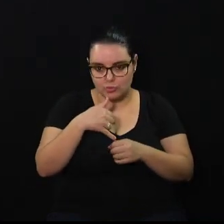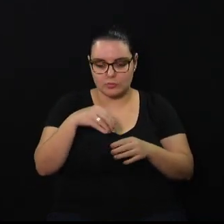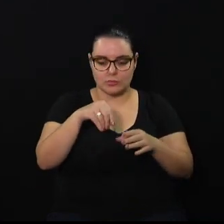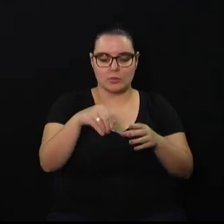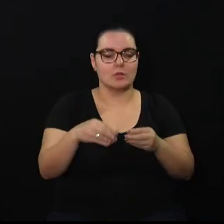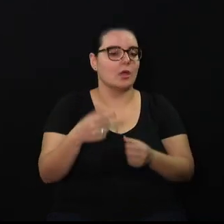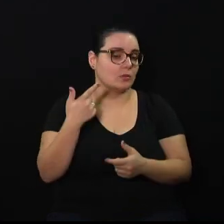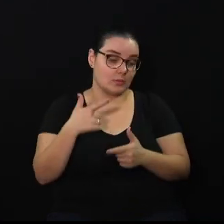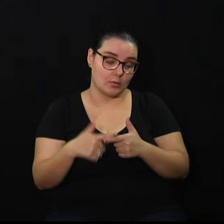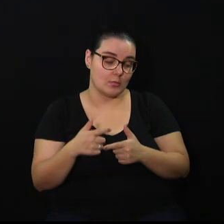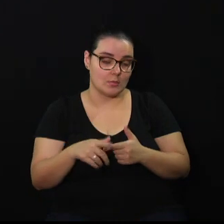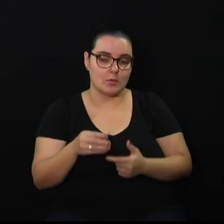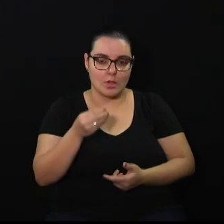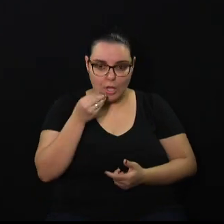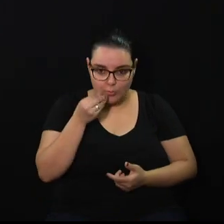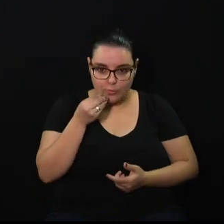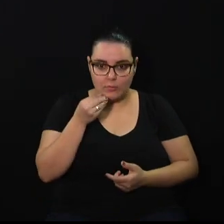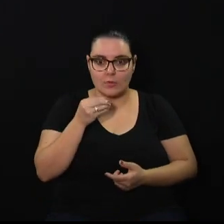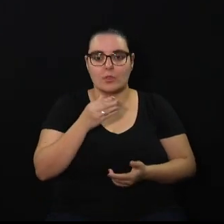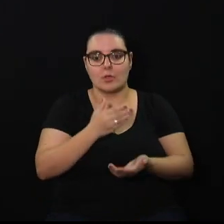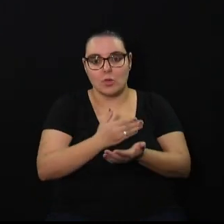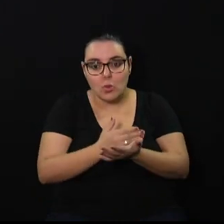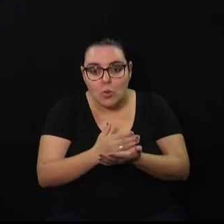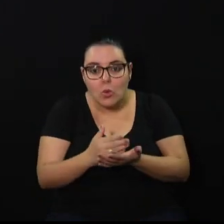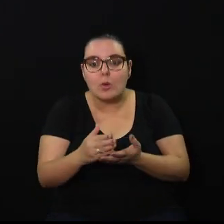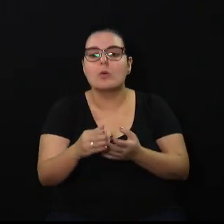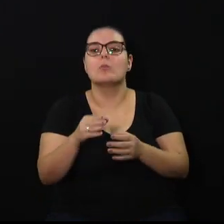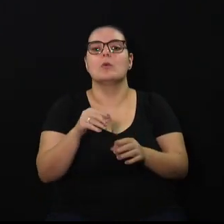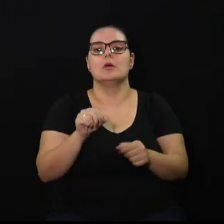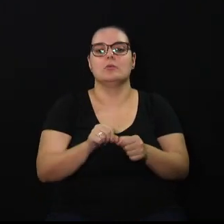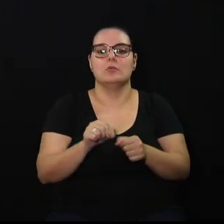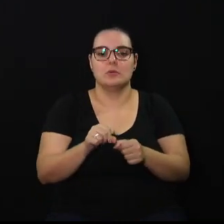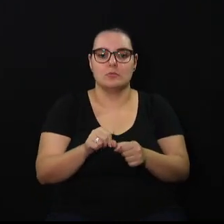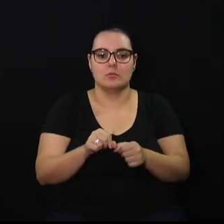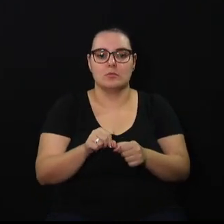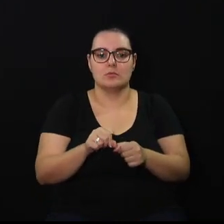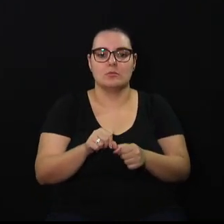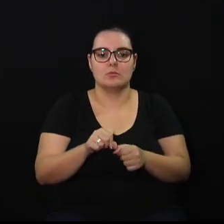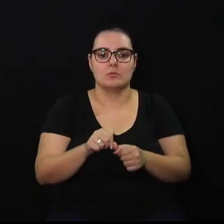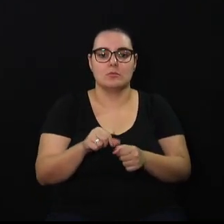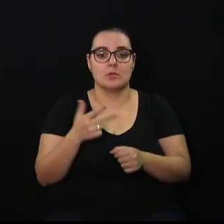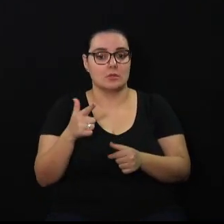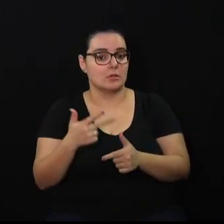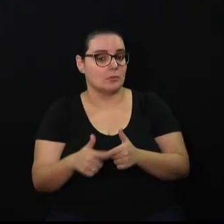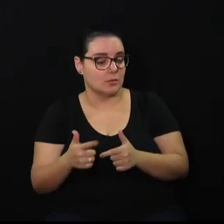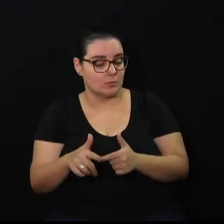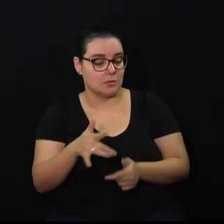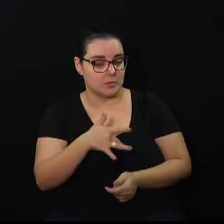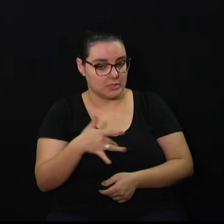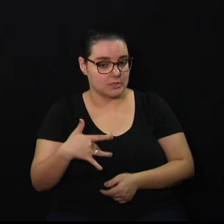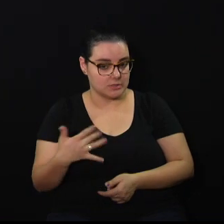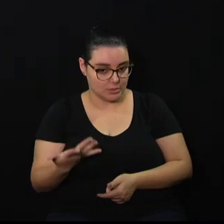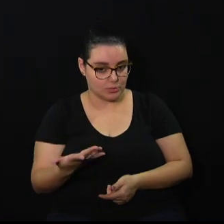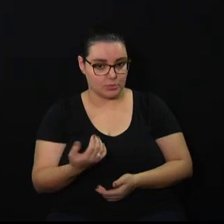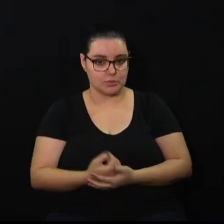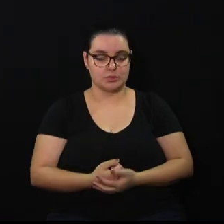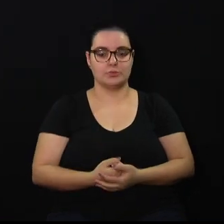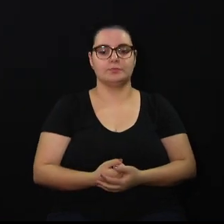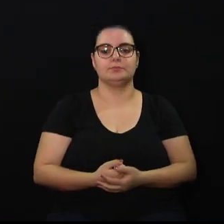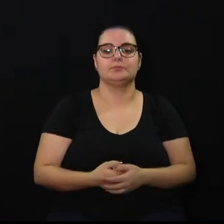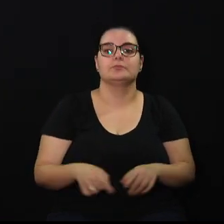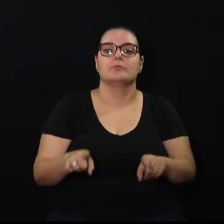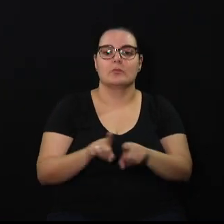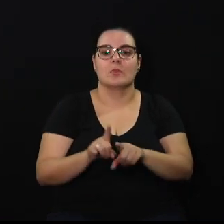boca neckel a que eu inicio sempre com essa pra não realmente não tem problema nenhum como também existe